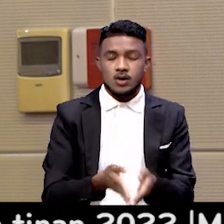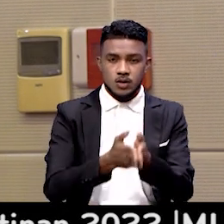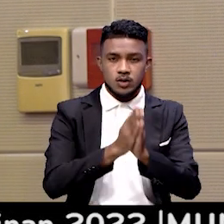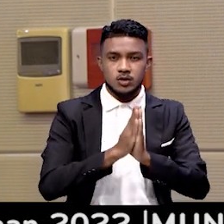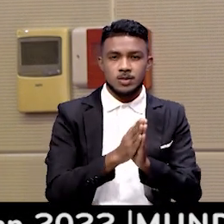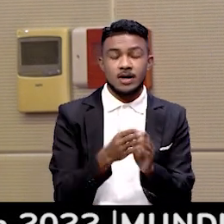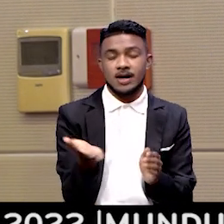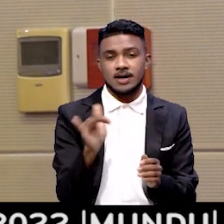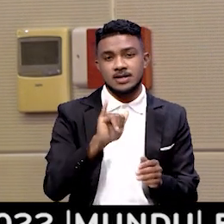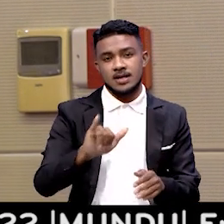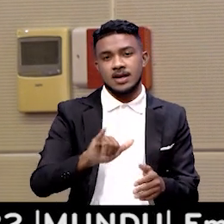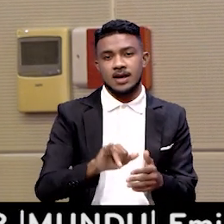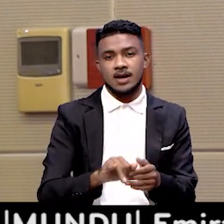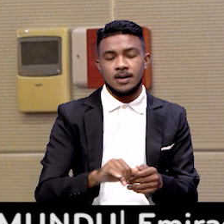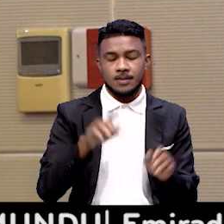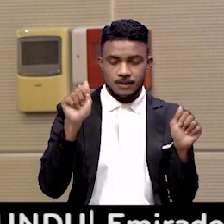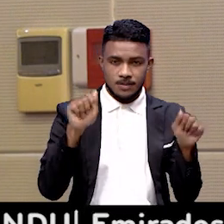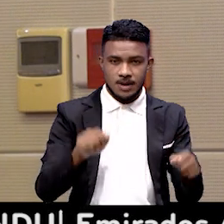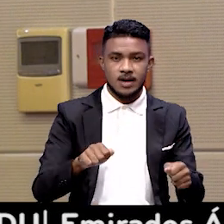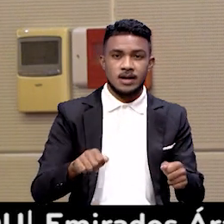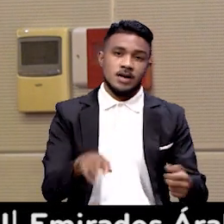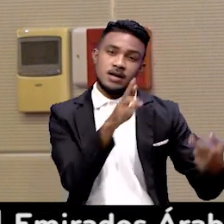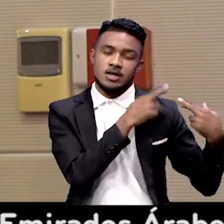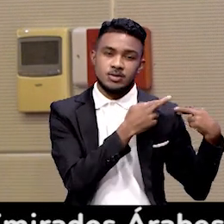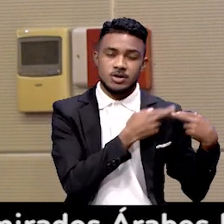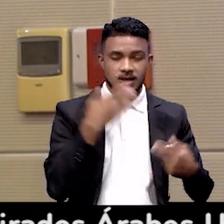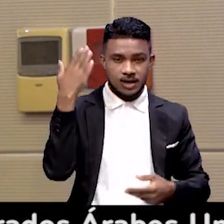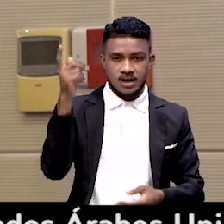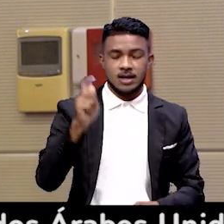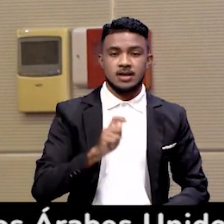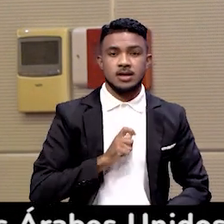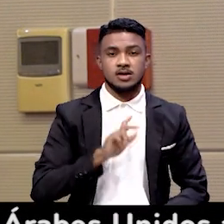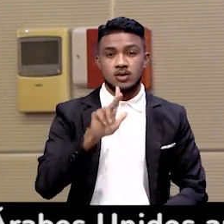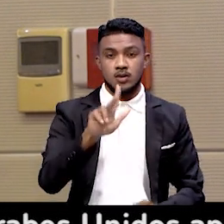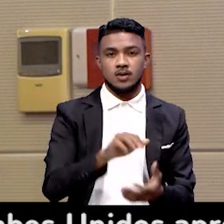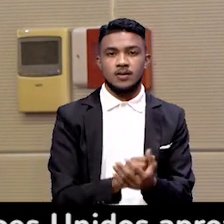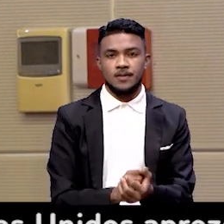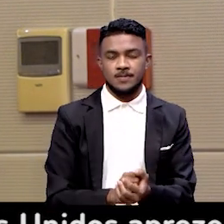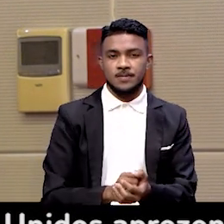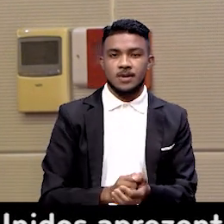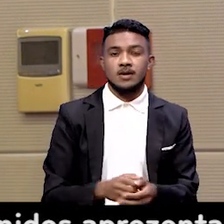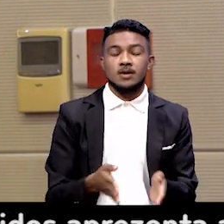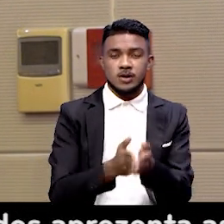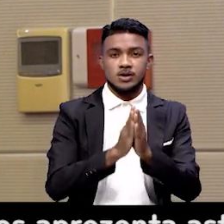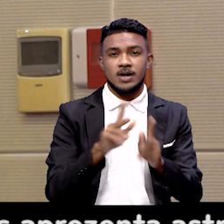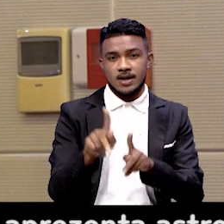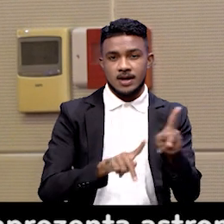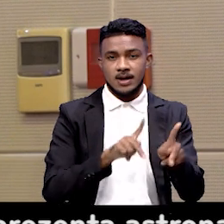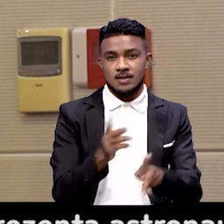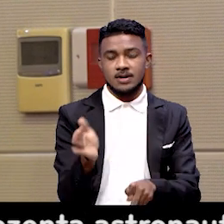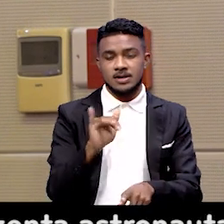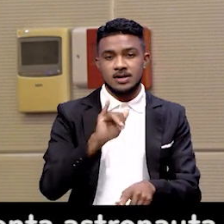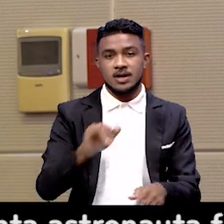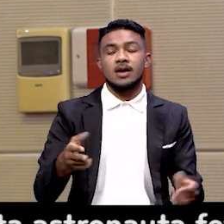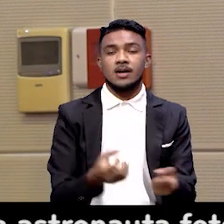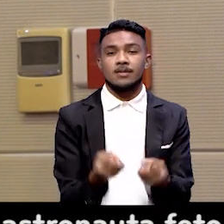anunciados no dia da minha tomada de posse em Tastor. Mas deixo isso tudo ao juízo de todos quantos queiram conhecer melhor o meu